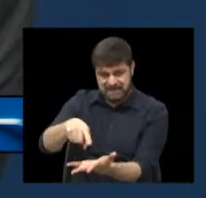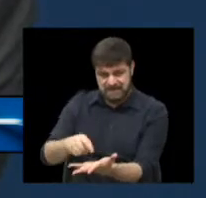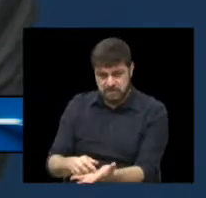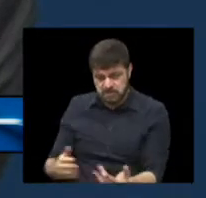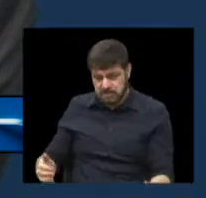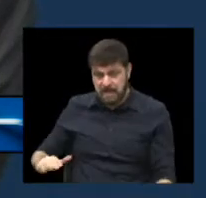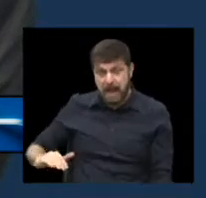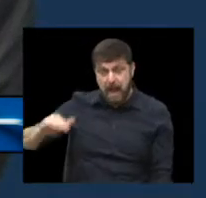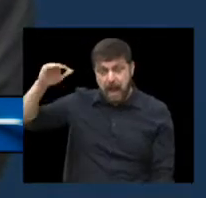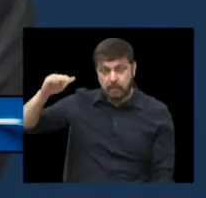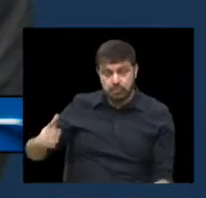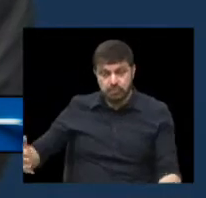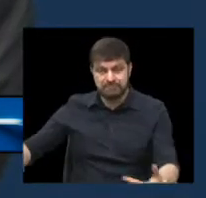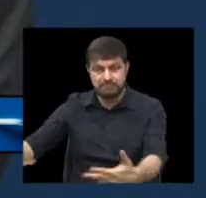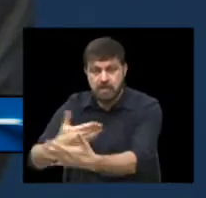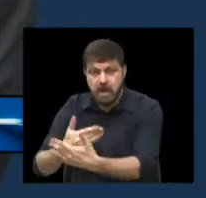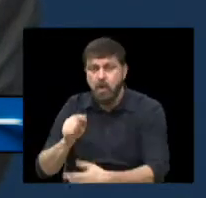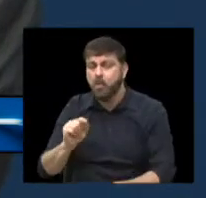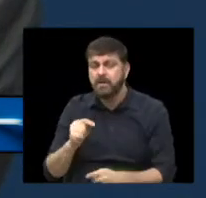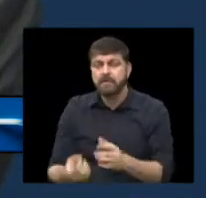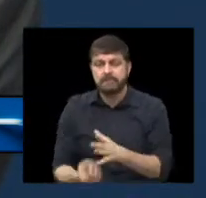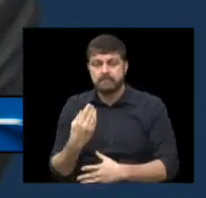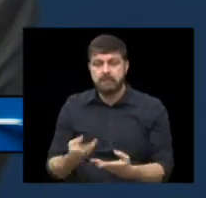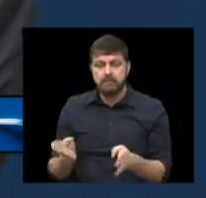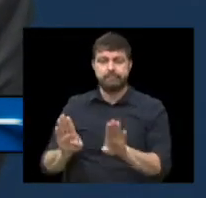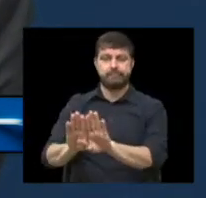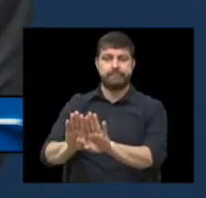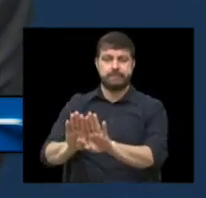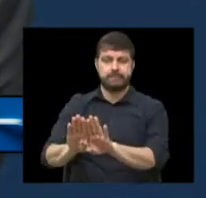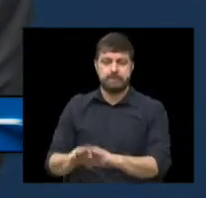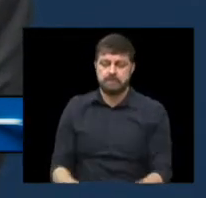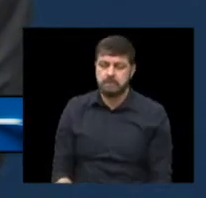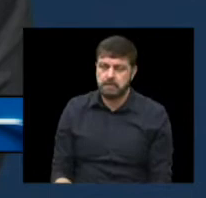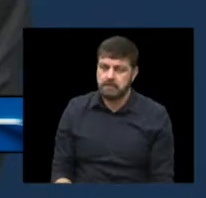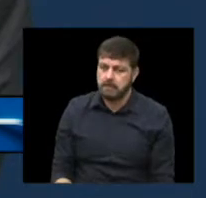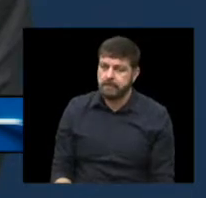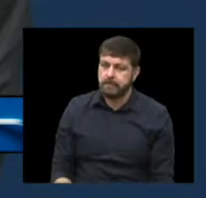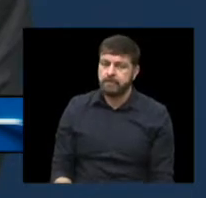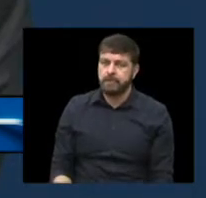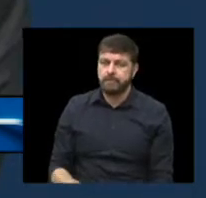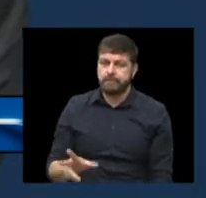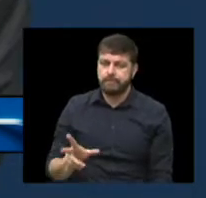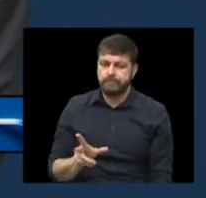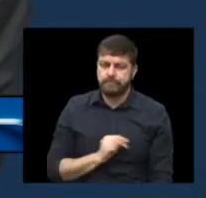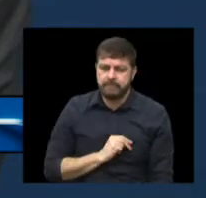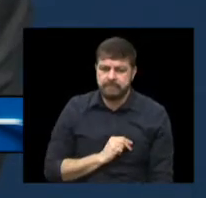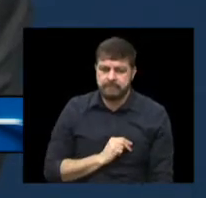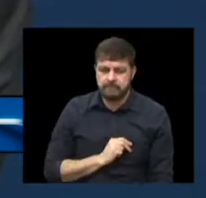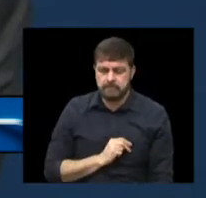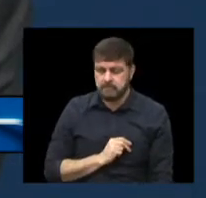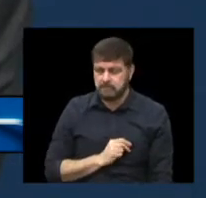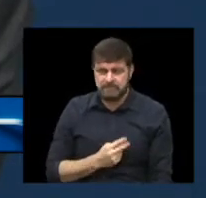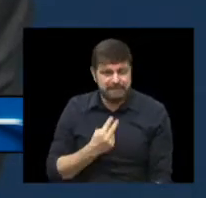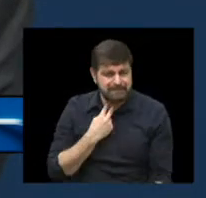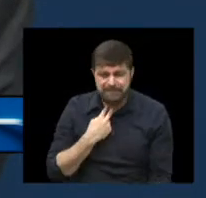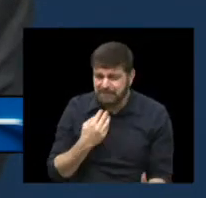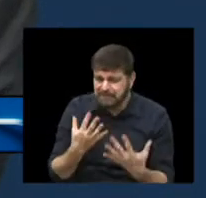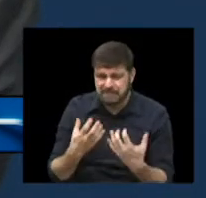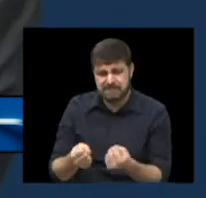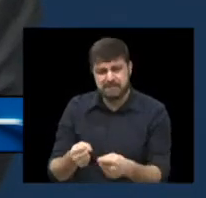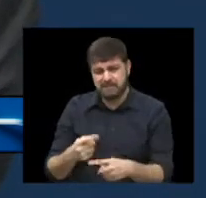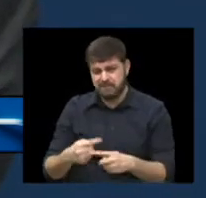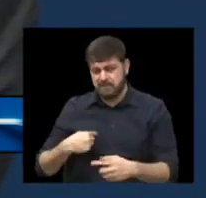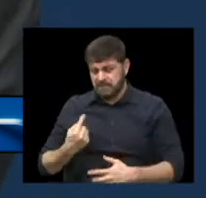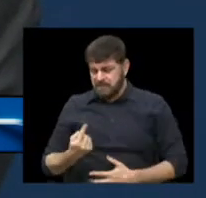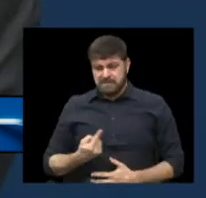adultos, vai ser fechado. Eu quero aqui dizer que isso é impensável, porque a